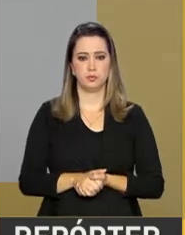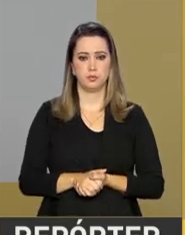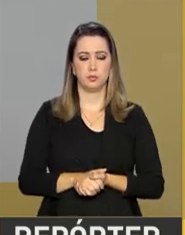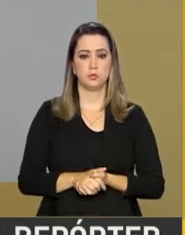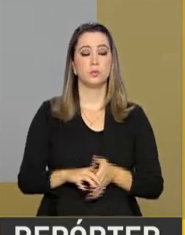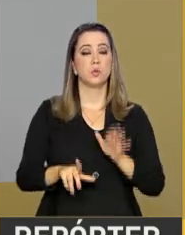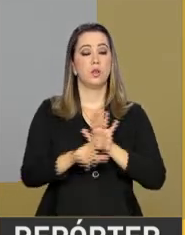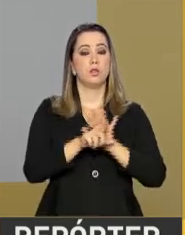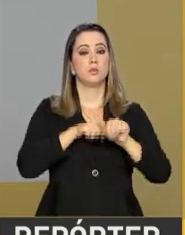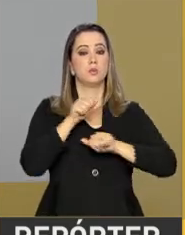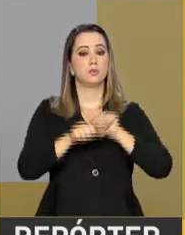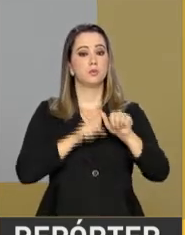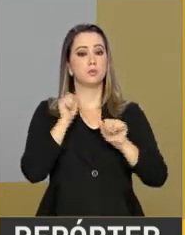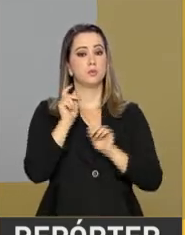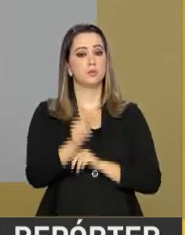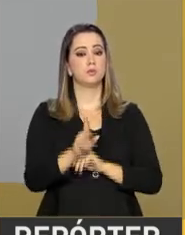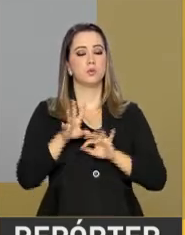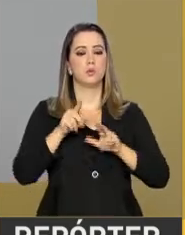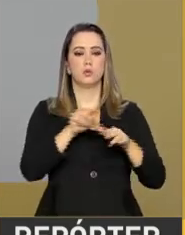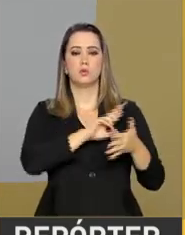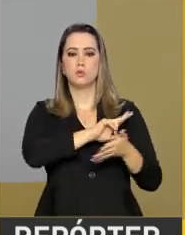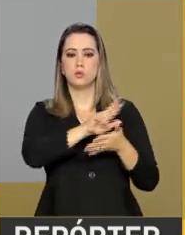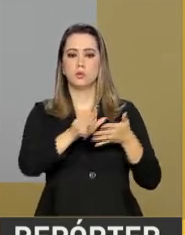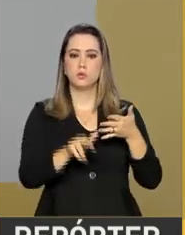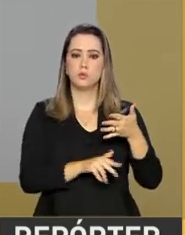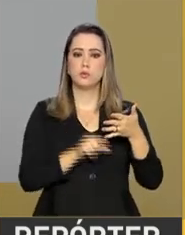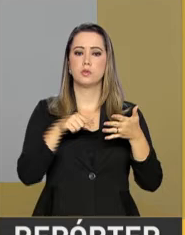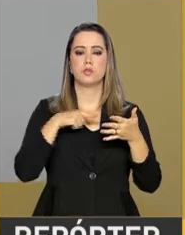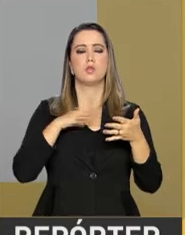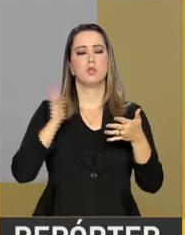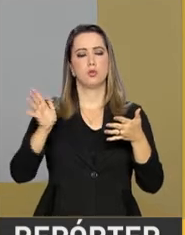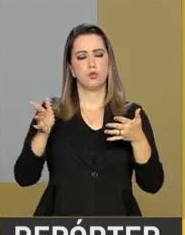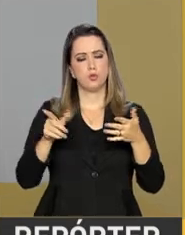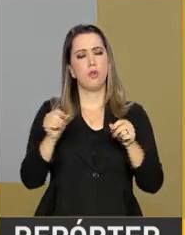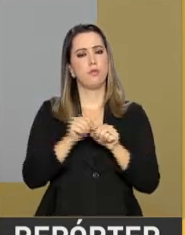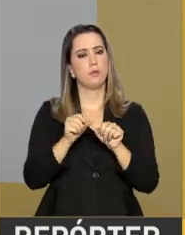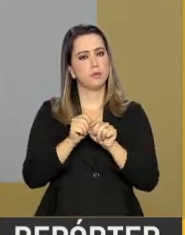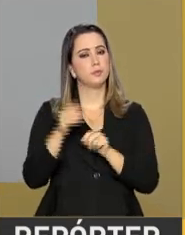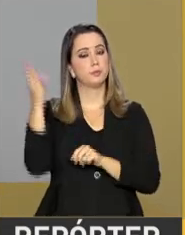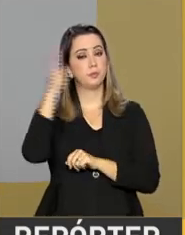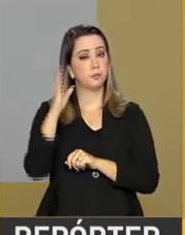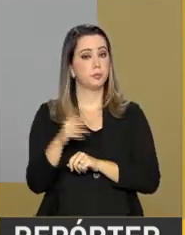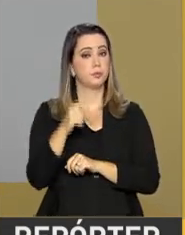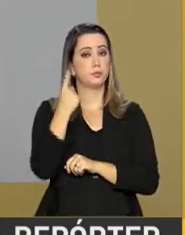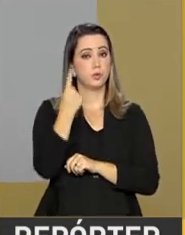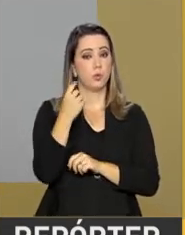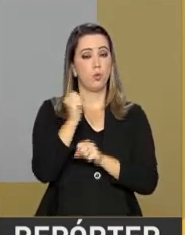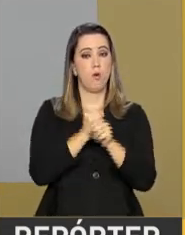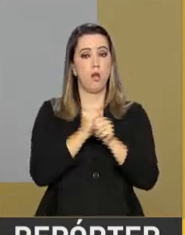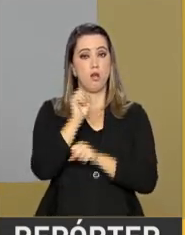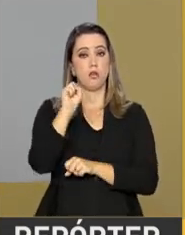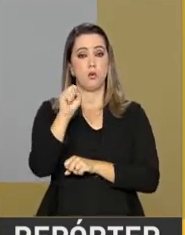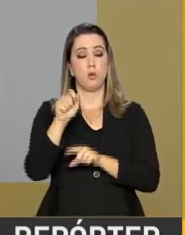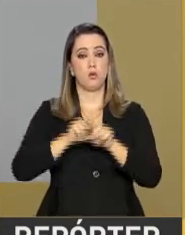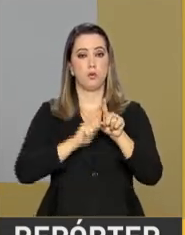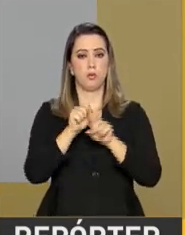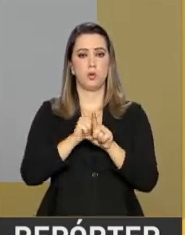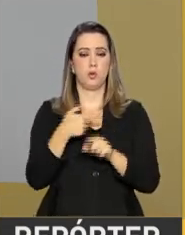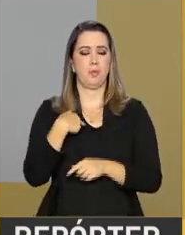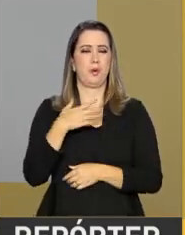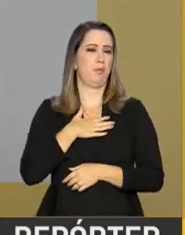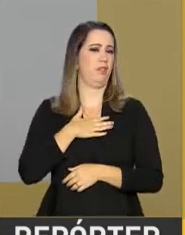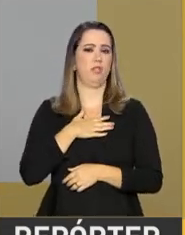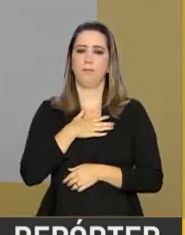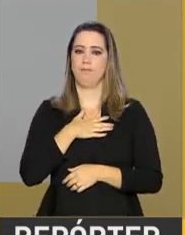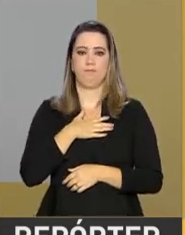da Previdência, assim como as reformas todas que eu fiz no Brasil nesse ano e 8 meses de governo, não são exatamente para o meu governo, é